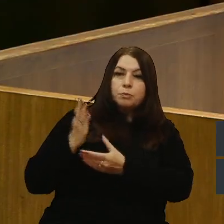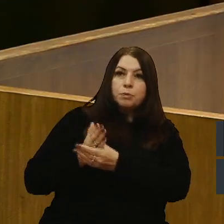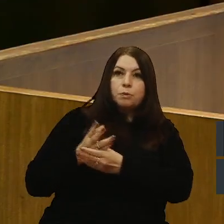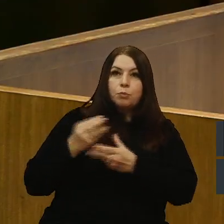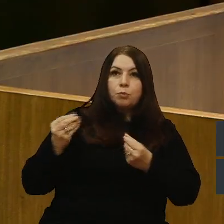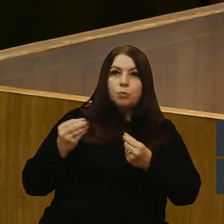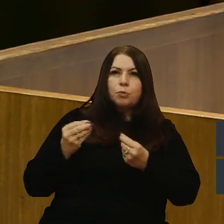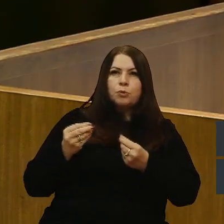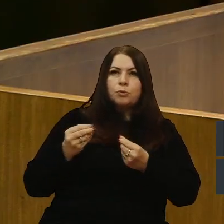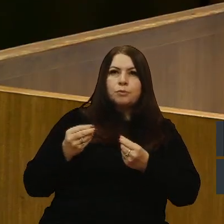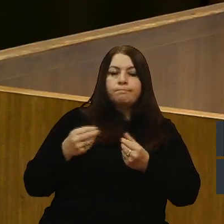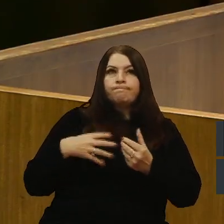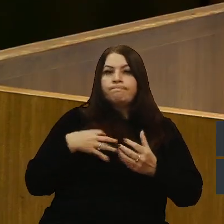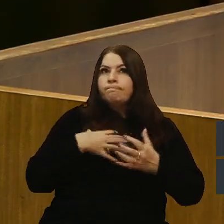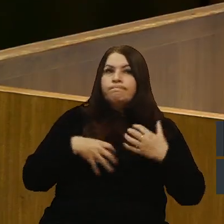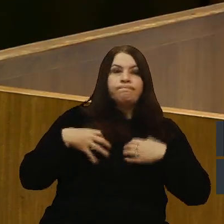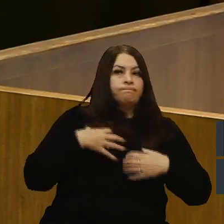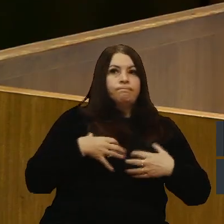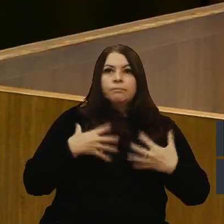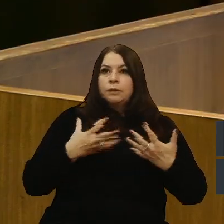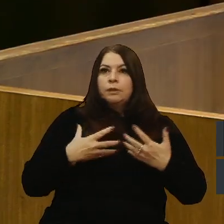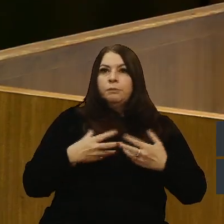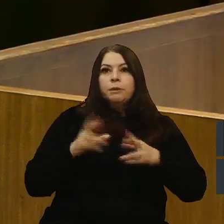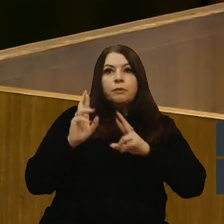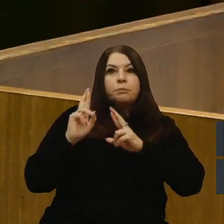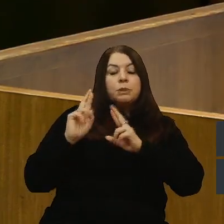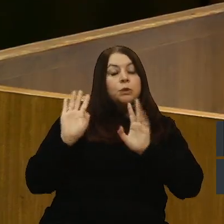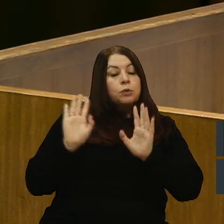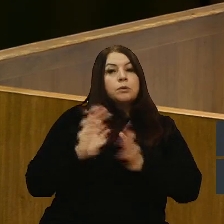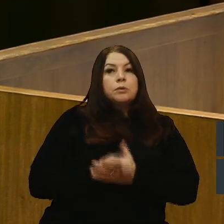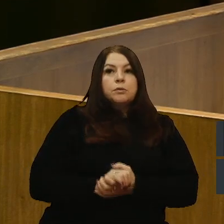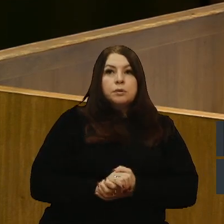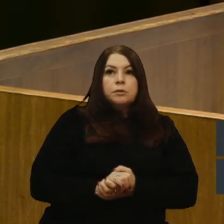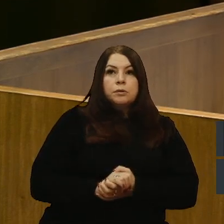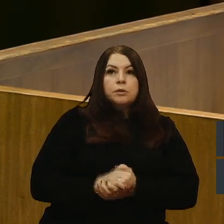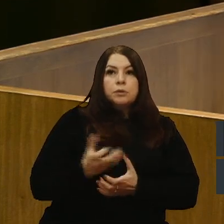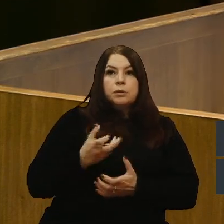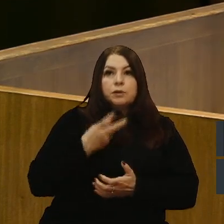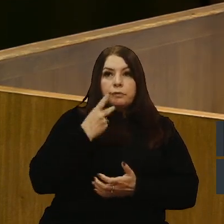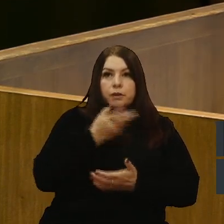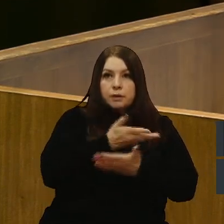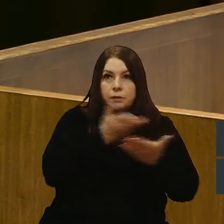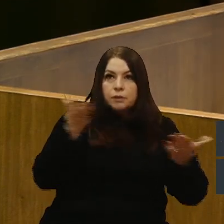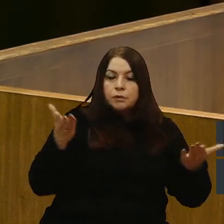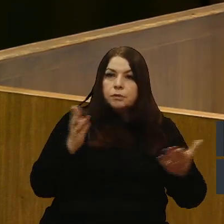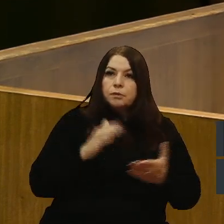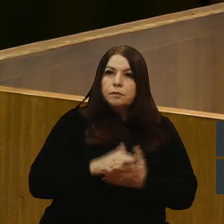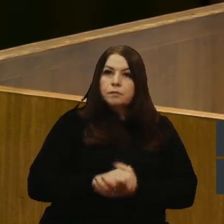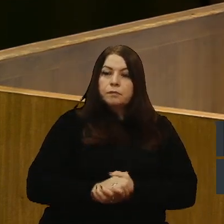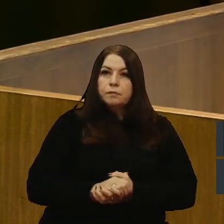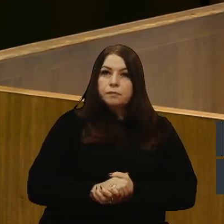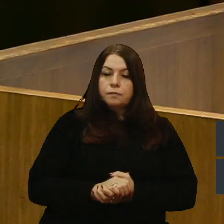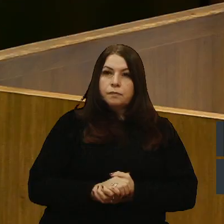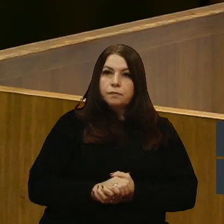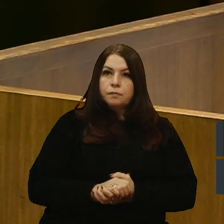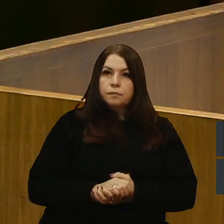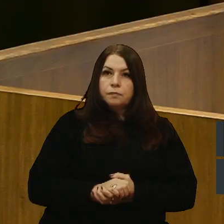muito abalada, bastante esperançosa. Então, eu queria também passar essa